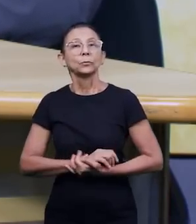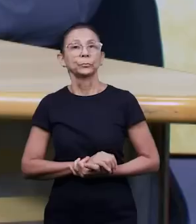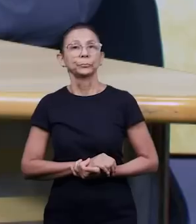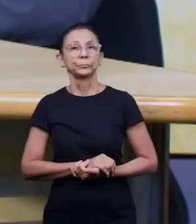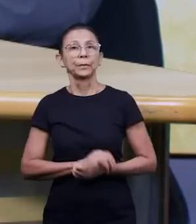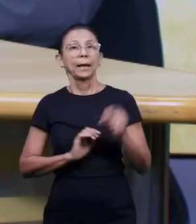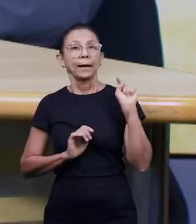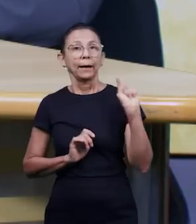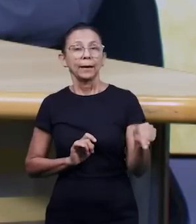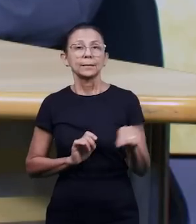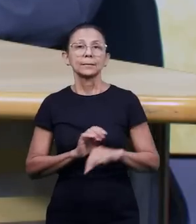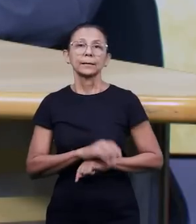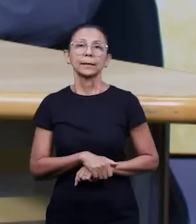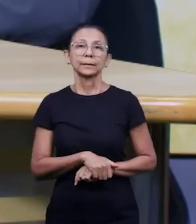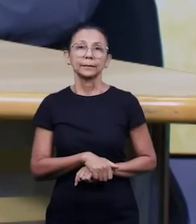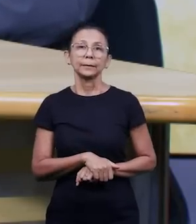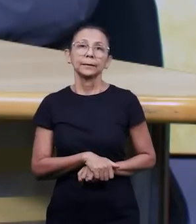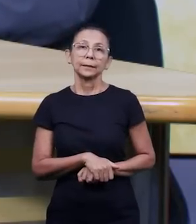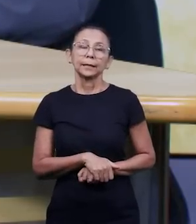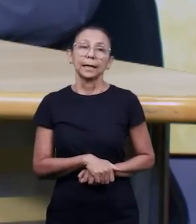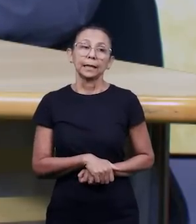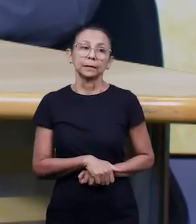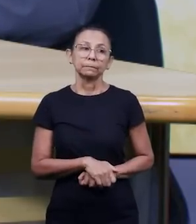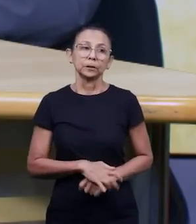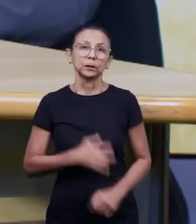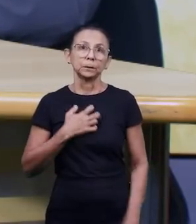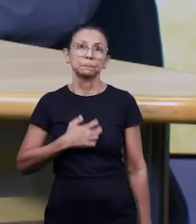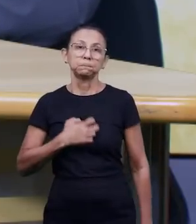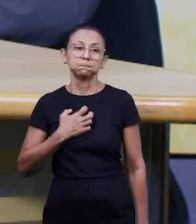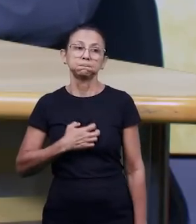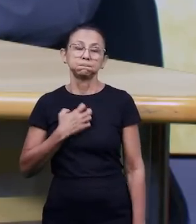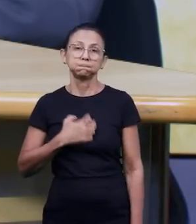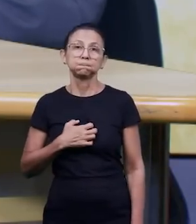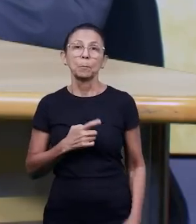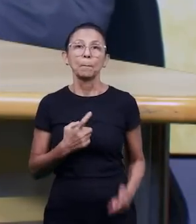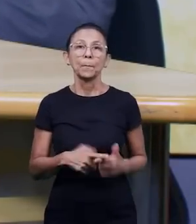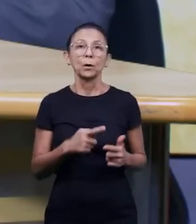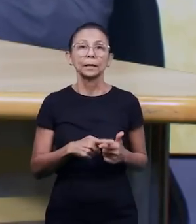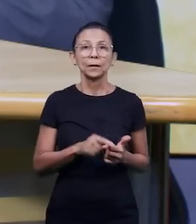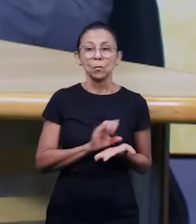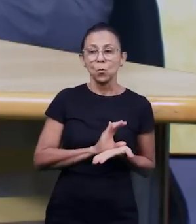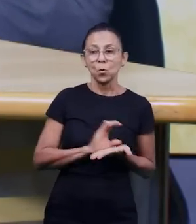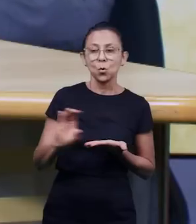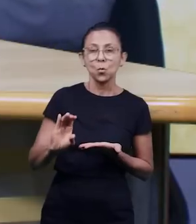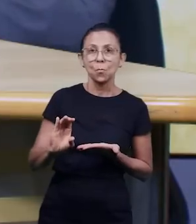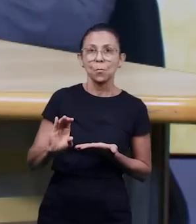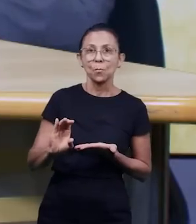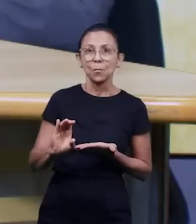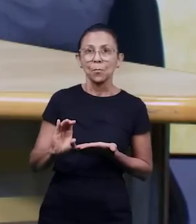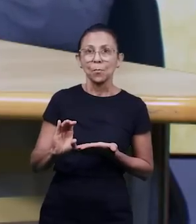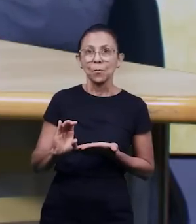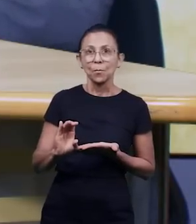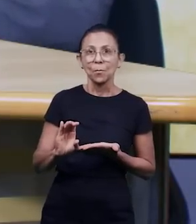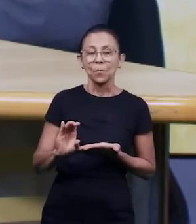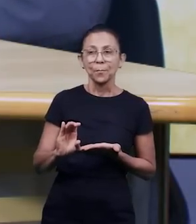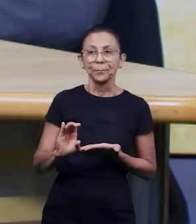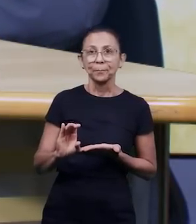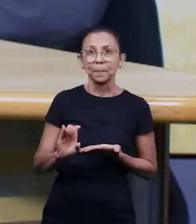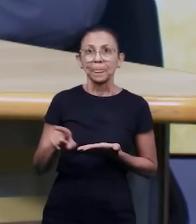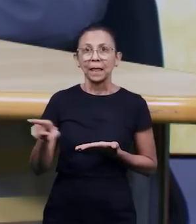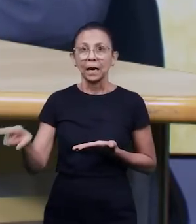Aí ele faz aquilo que ele quer. Então ele vai lá, ele tem um dom, ele tem a orientação e o outro é novo.